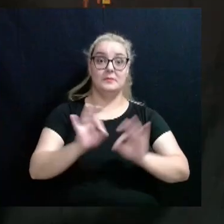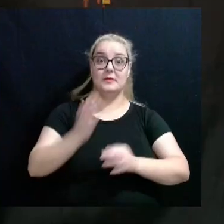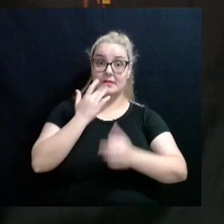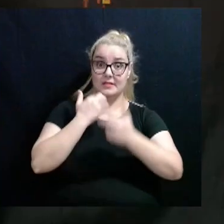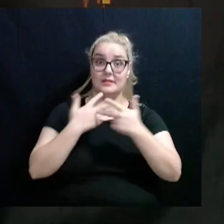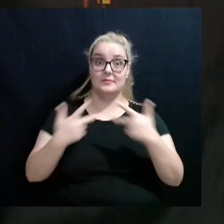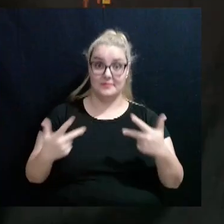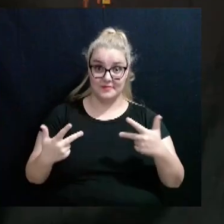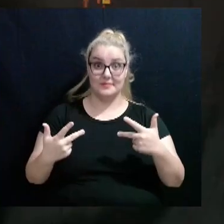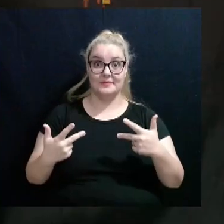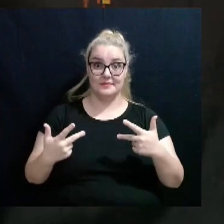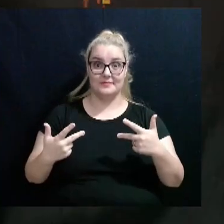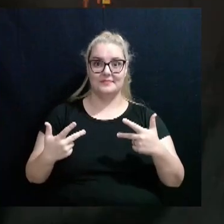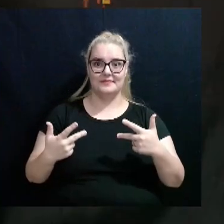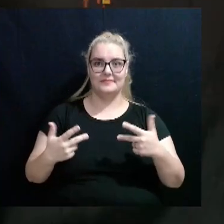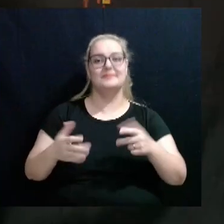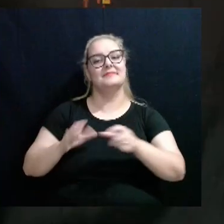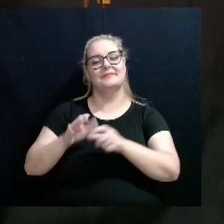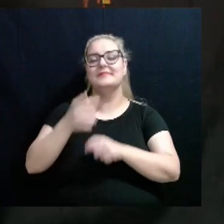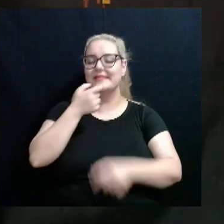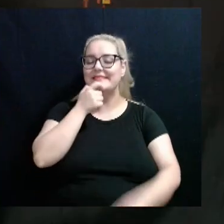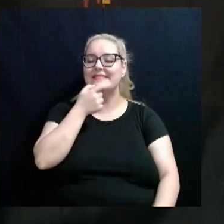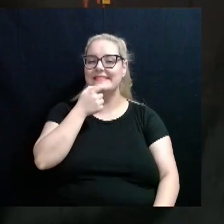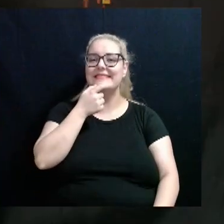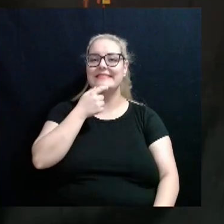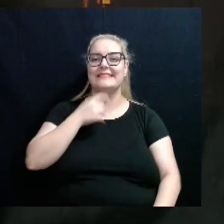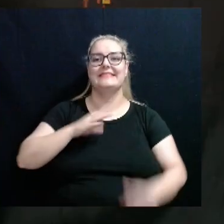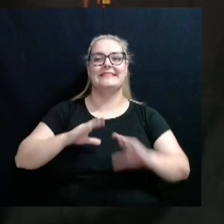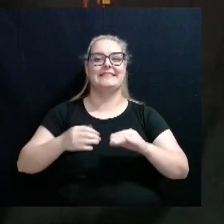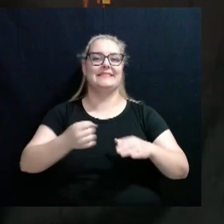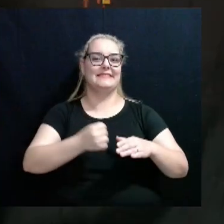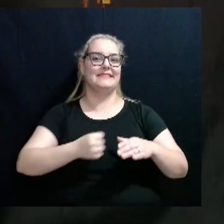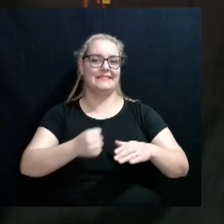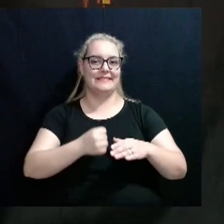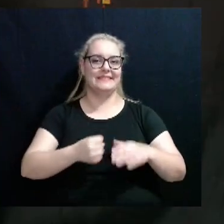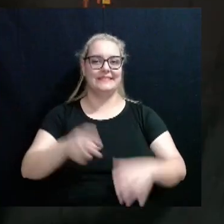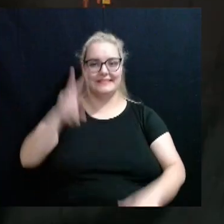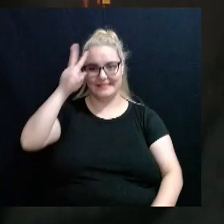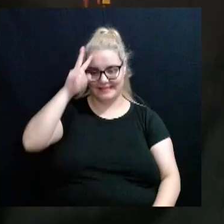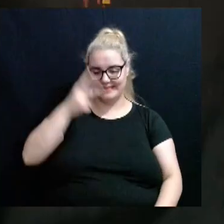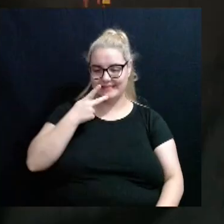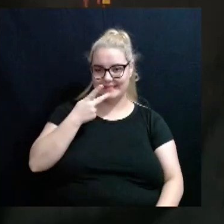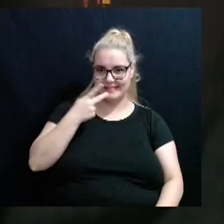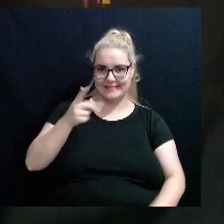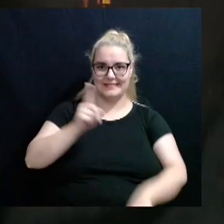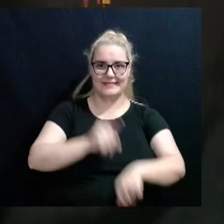Mindful Cookies. Aí a gente fala sobre isso na segunda-feira, a partir das 8 da